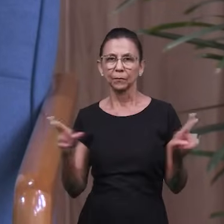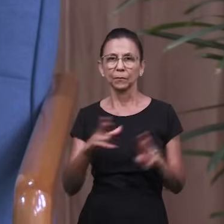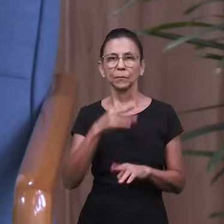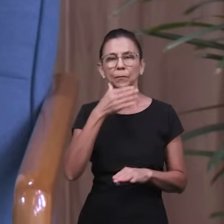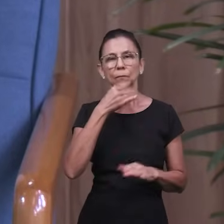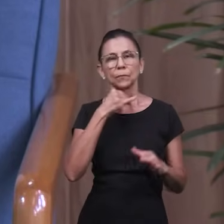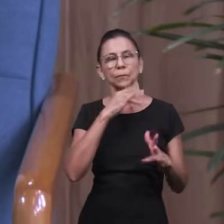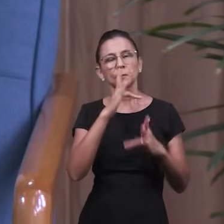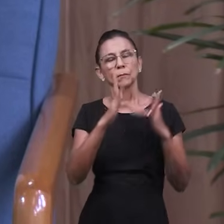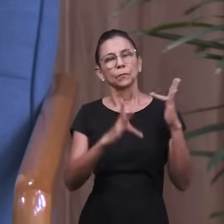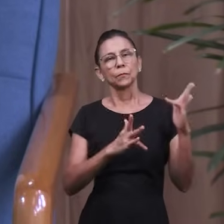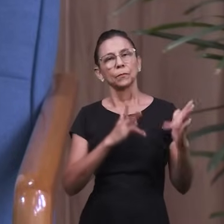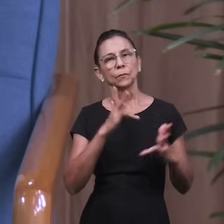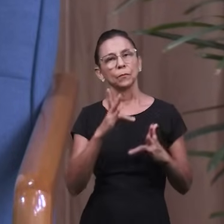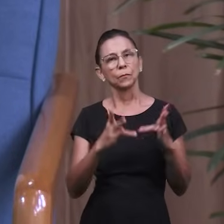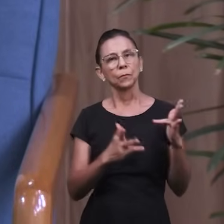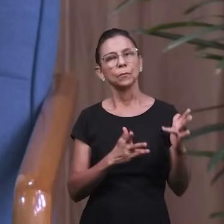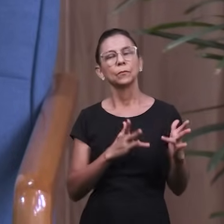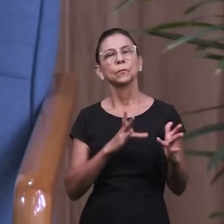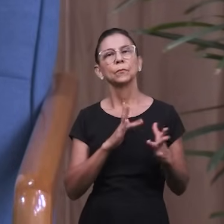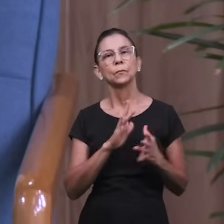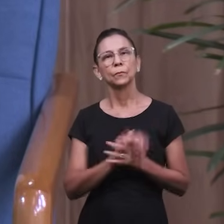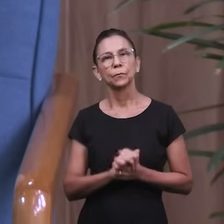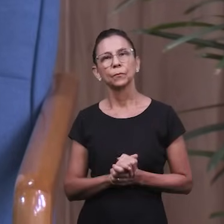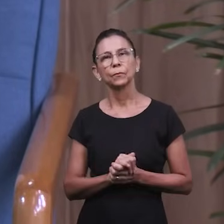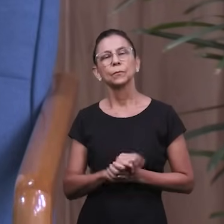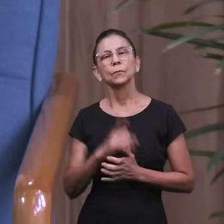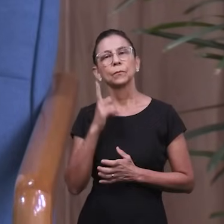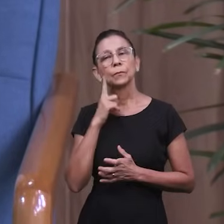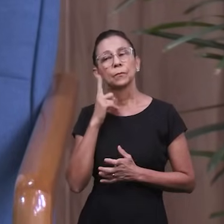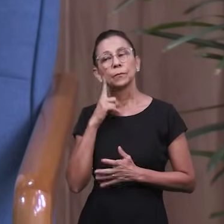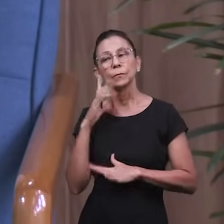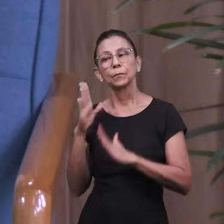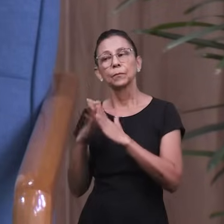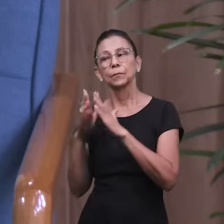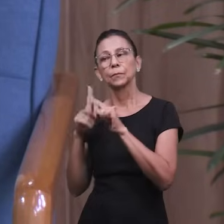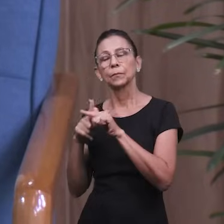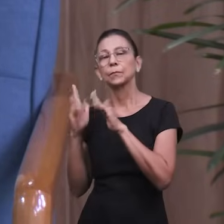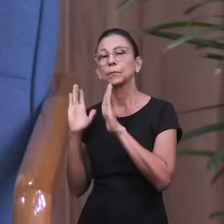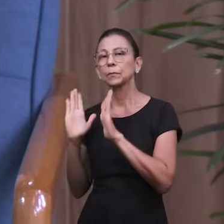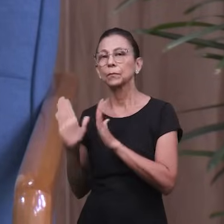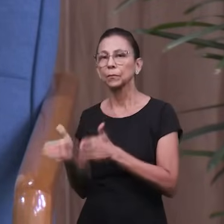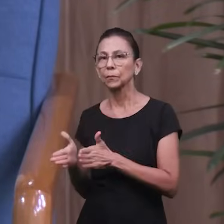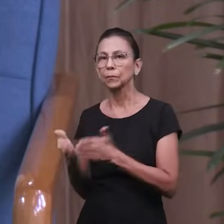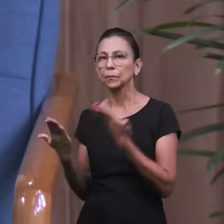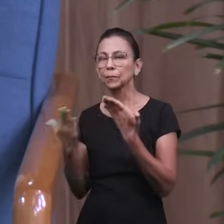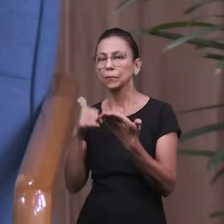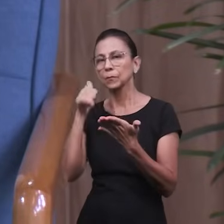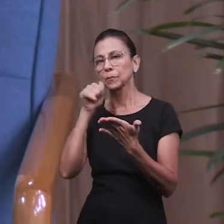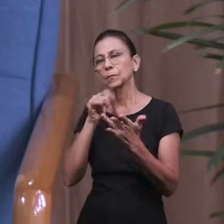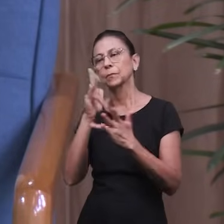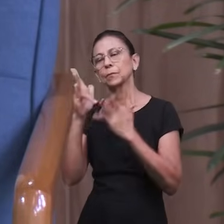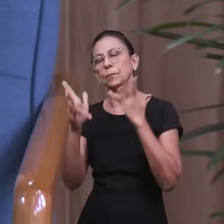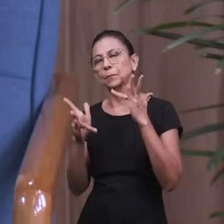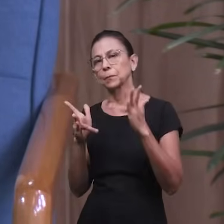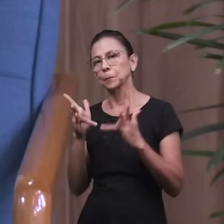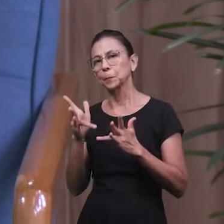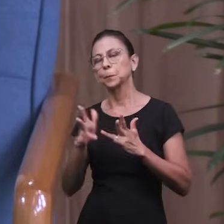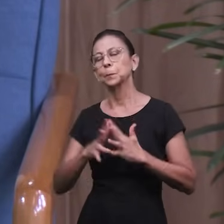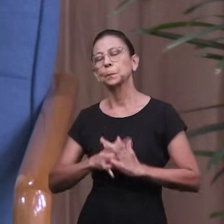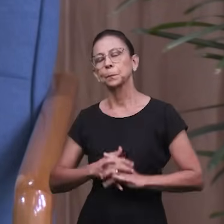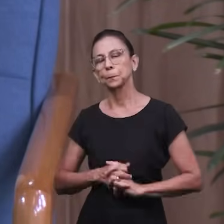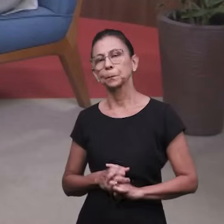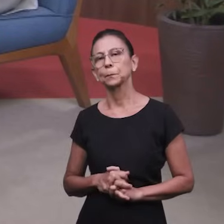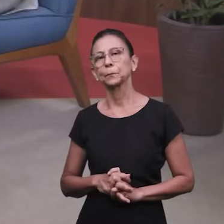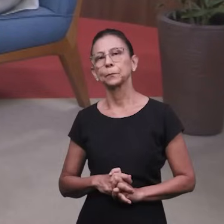todas aquelas que a noiva vê no noivo precisam ser refletidas também na igreja. A igreja ela é um exemplo, ela é um marco.